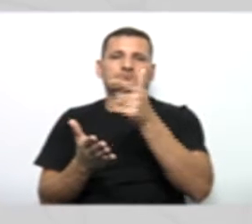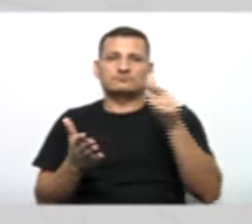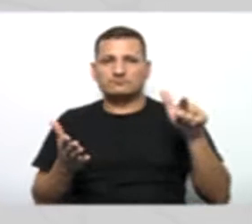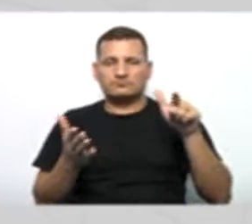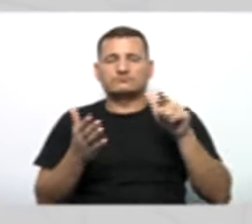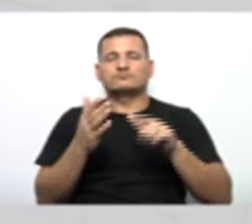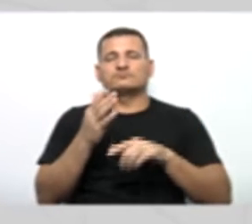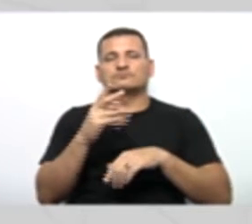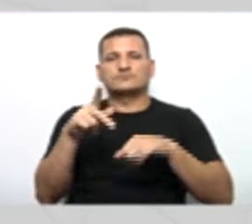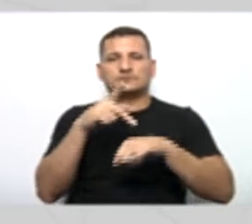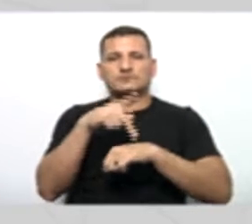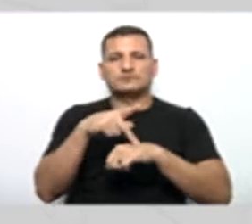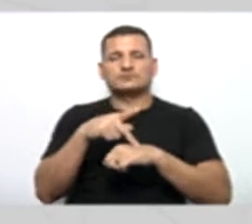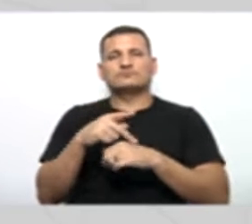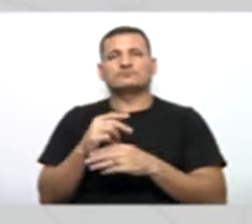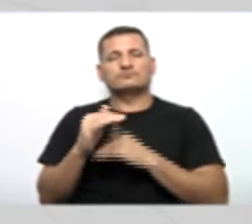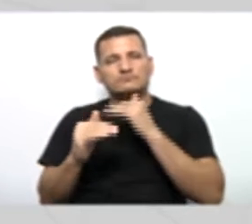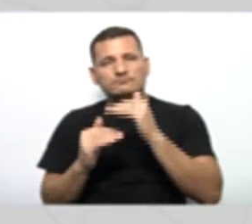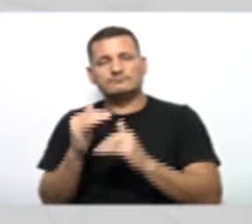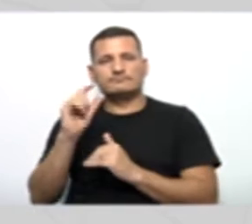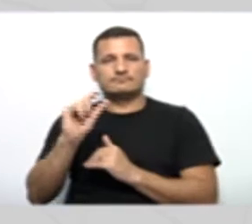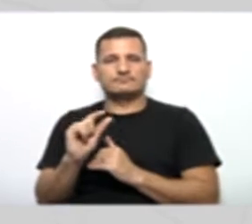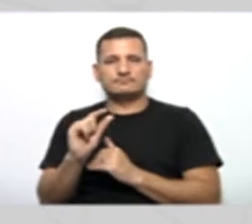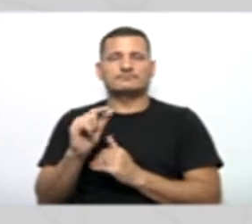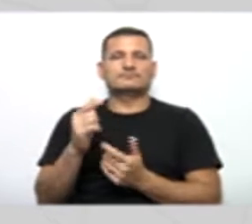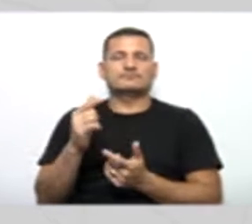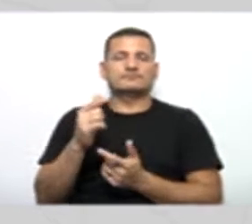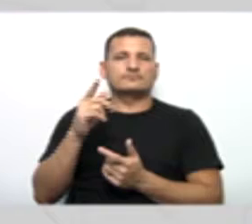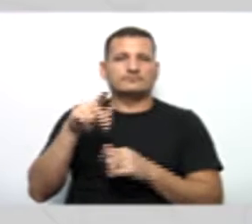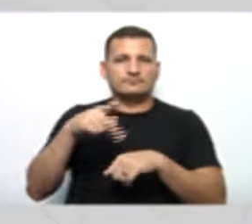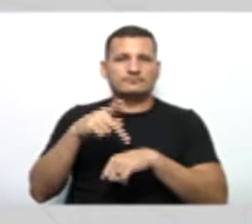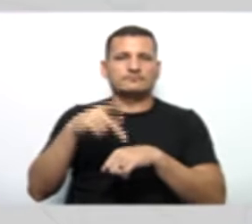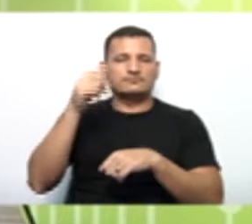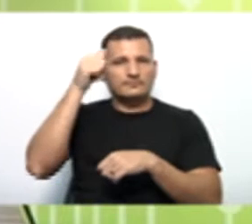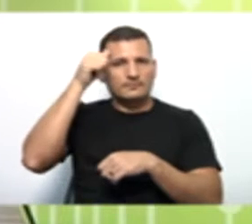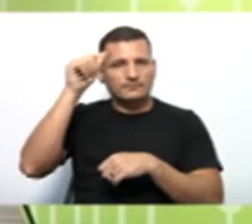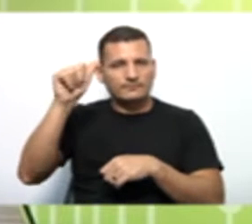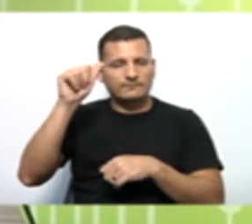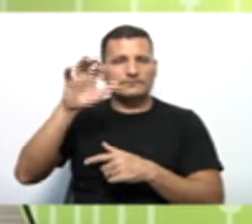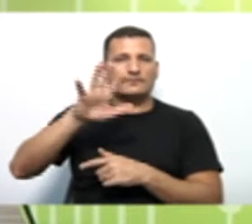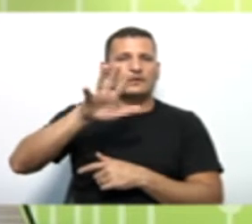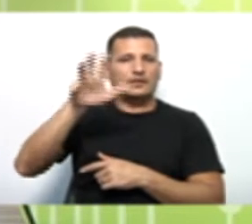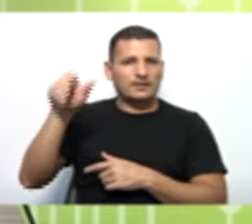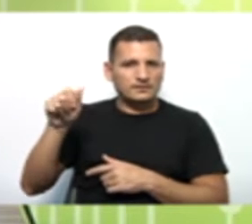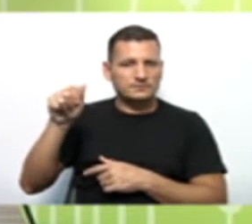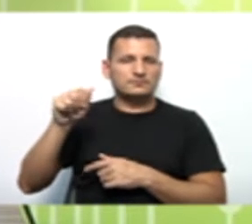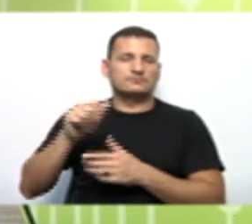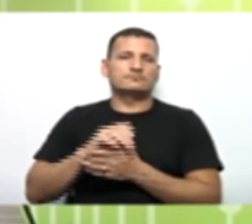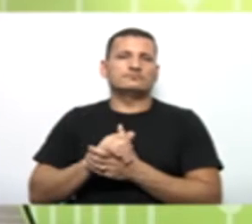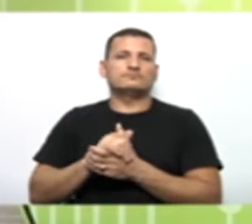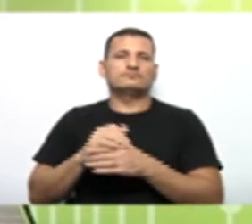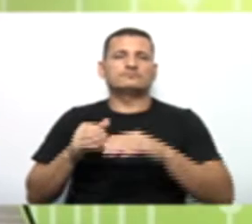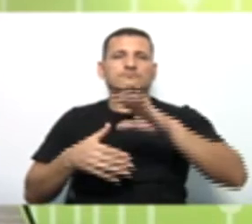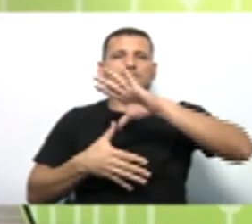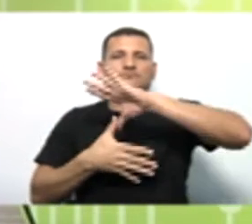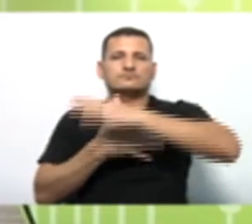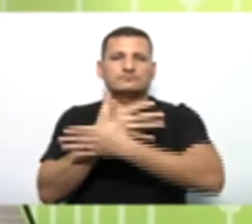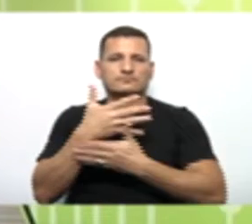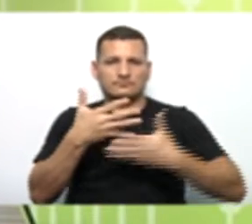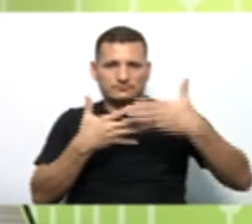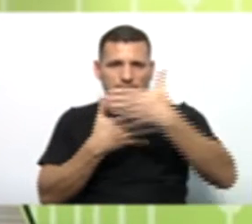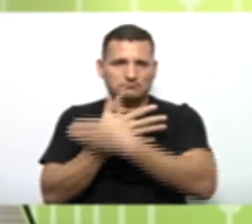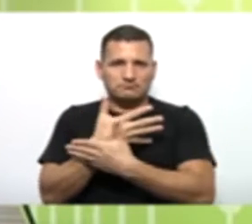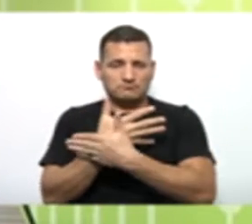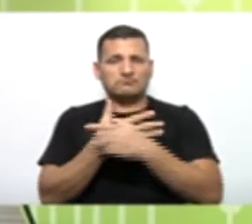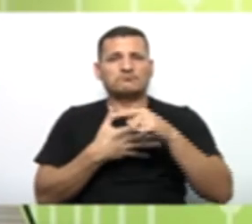subdesenvolvidos, como vários países da África, vários países da Ásia e das Américas, a degradação ambiental tem